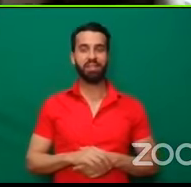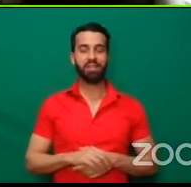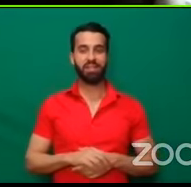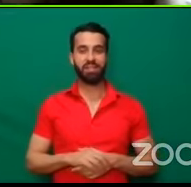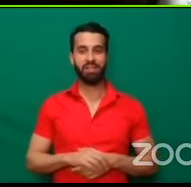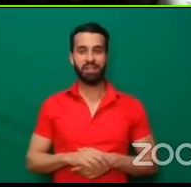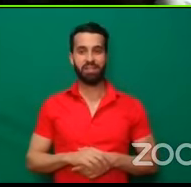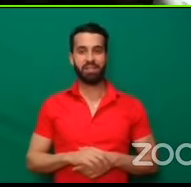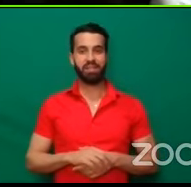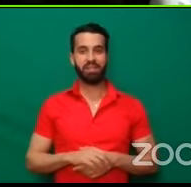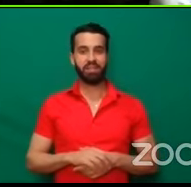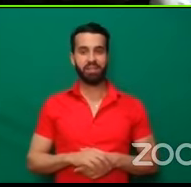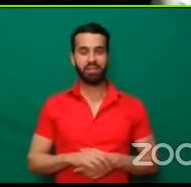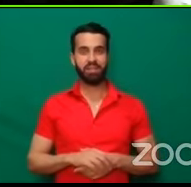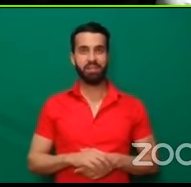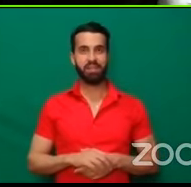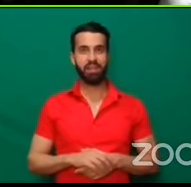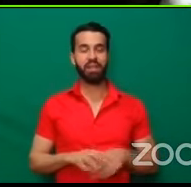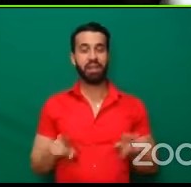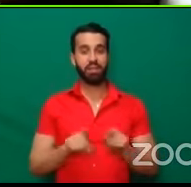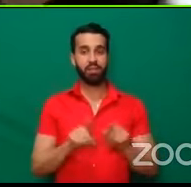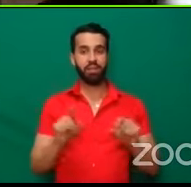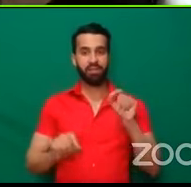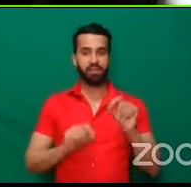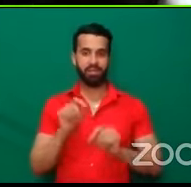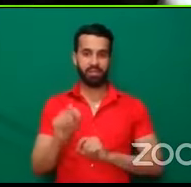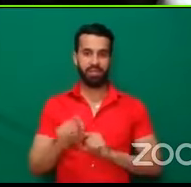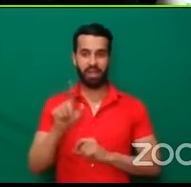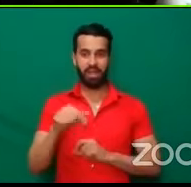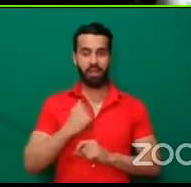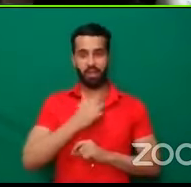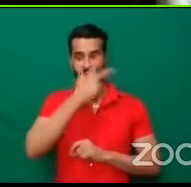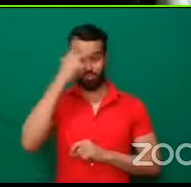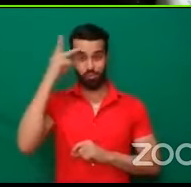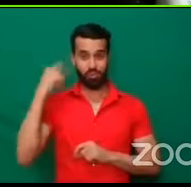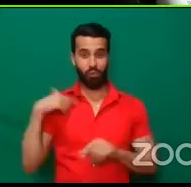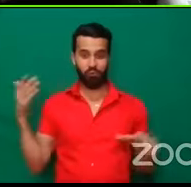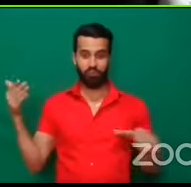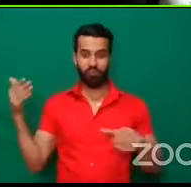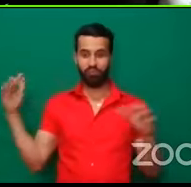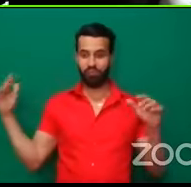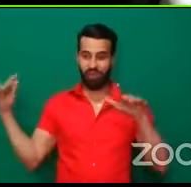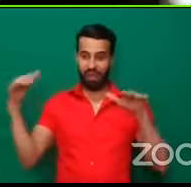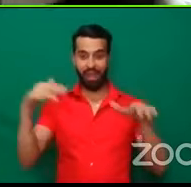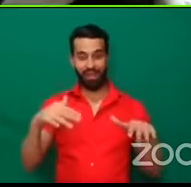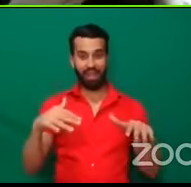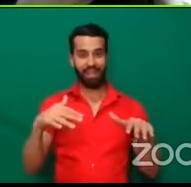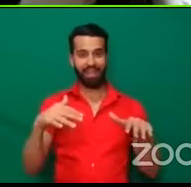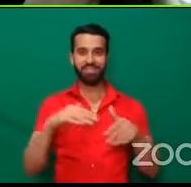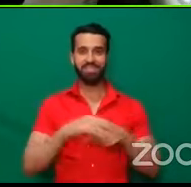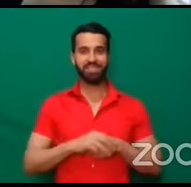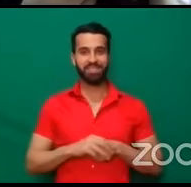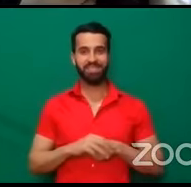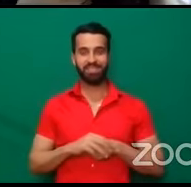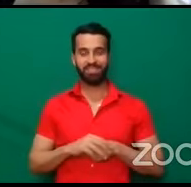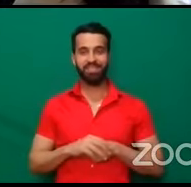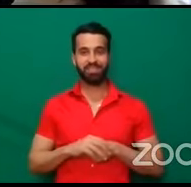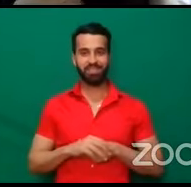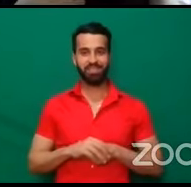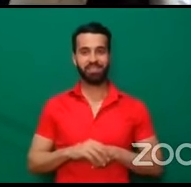vida é tão corrida assim, né? E para juntar o pessoal, eu não sei Sobreviventes,